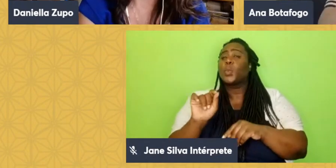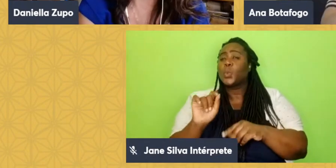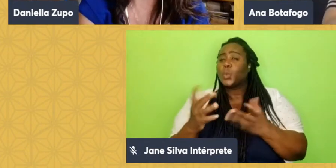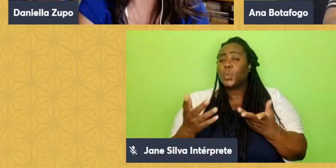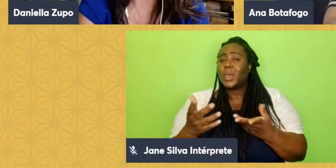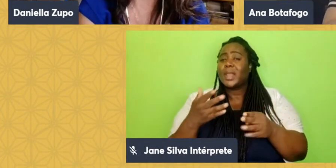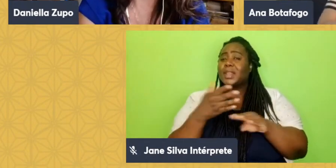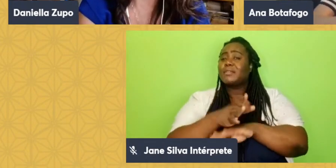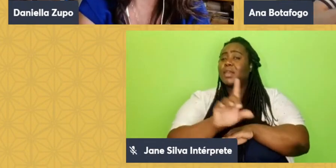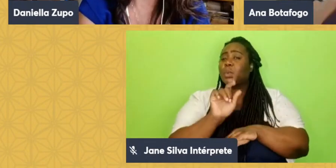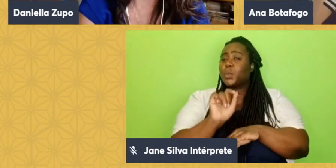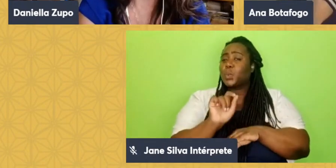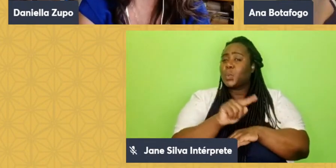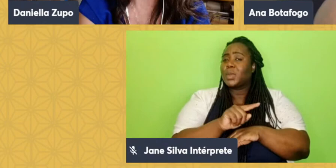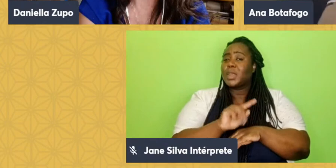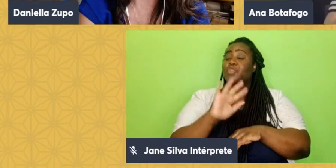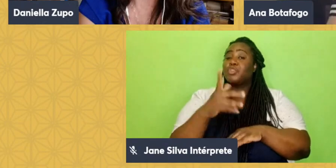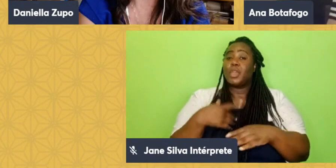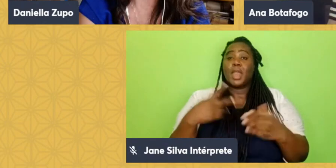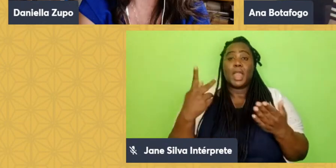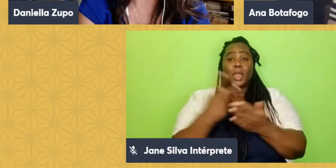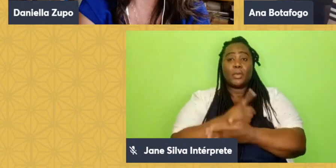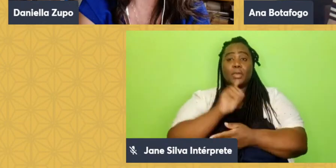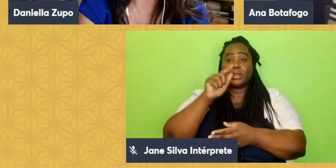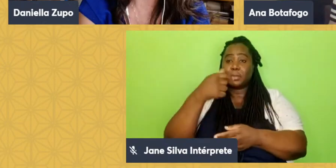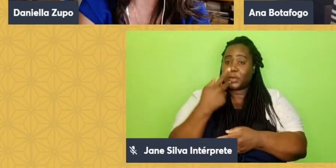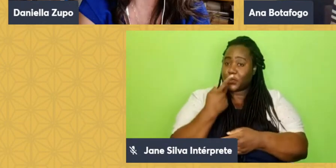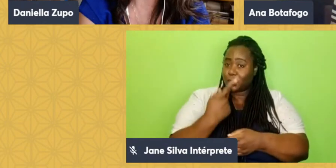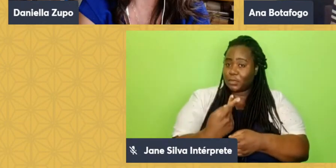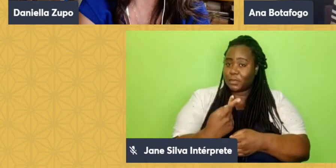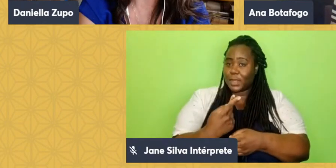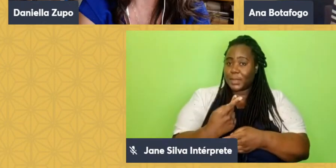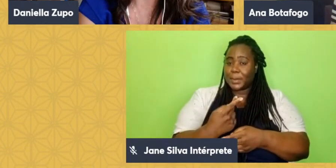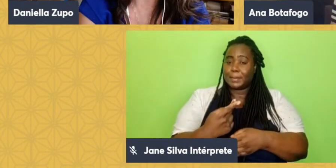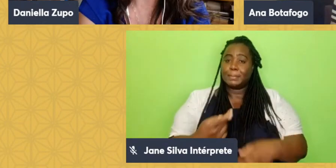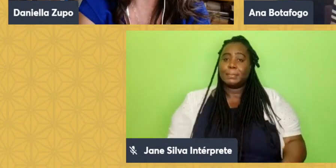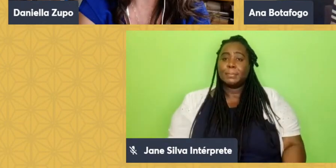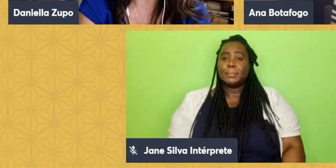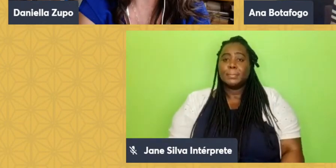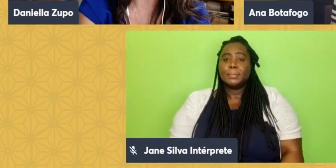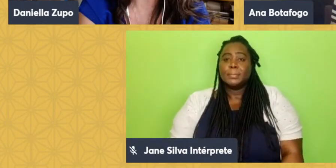isso já me aconteceu também depois eu posso falar da parte